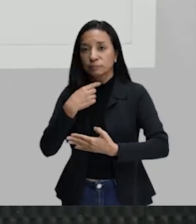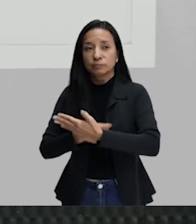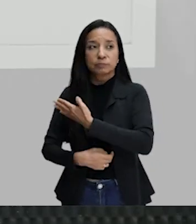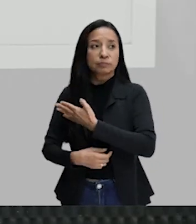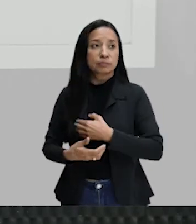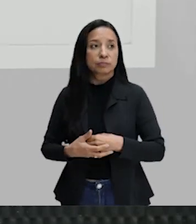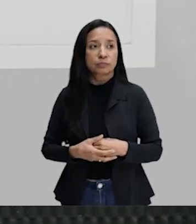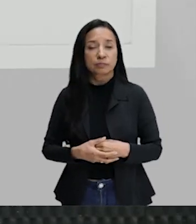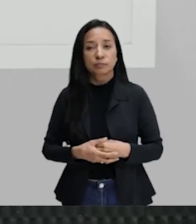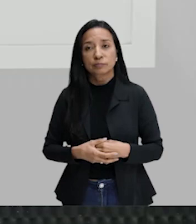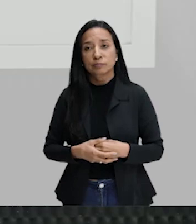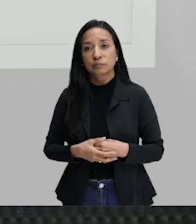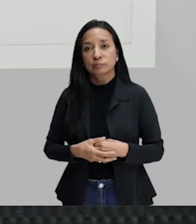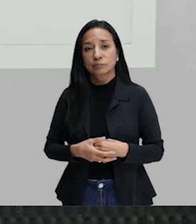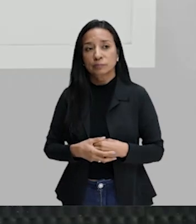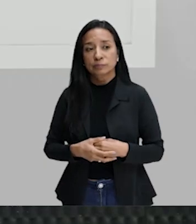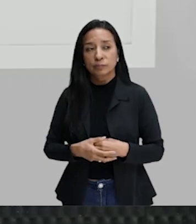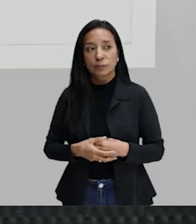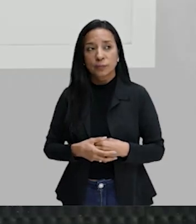deste plano,